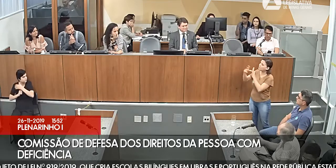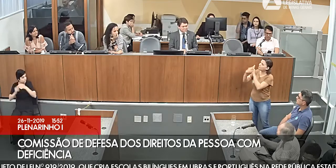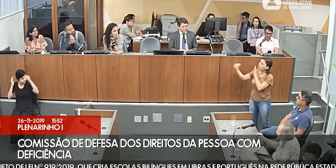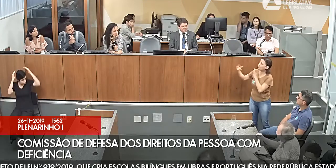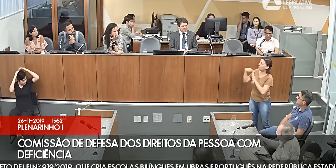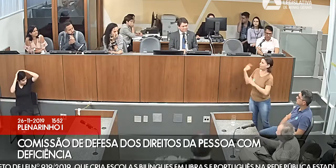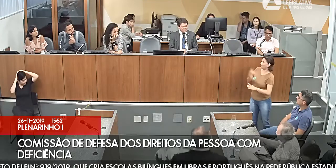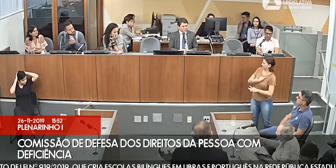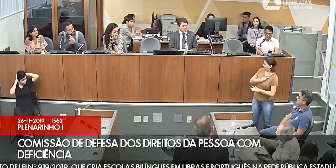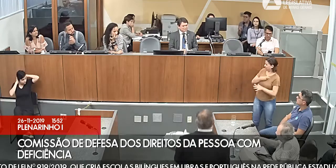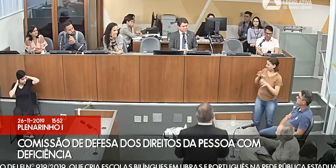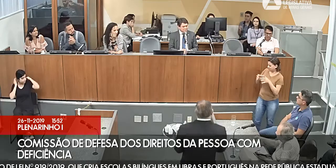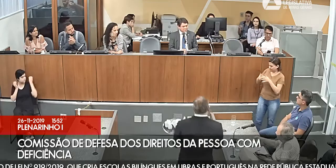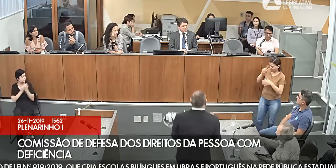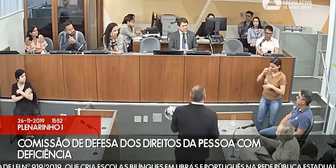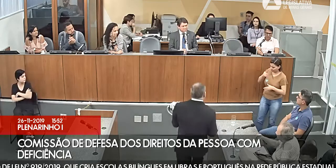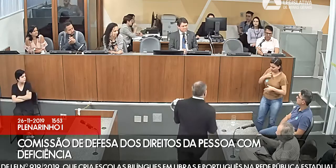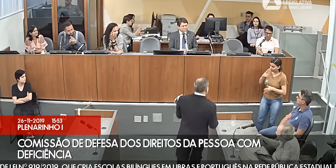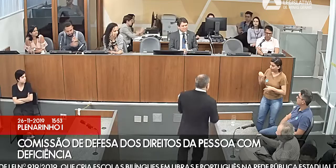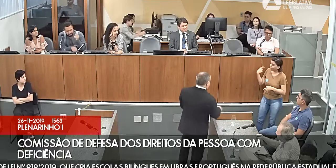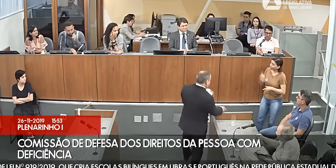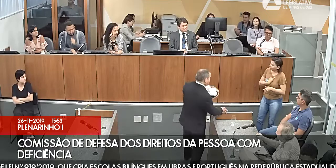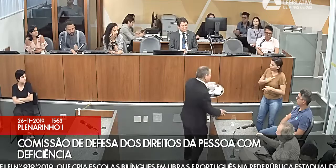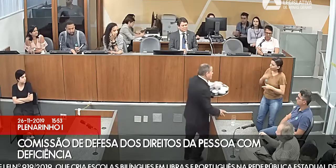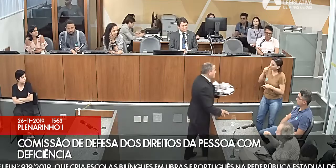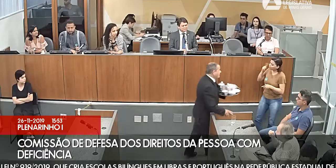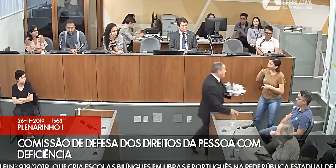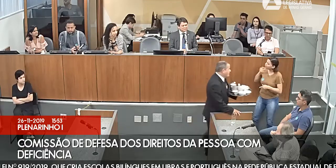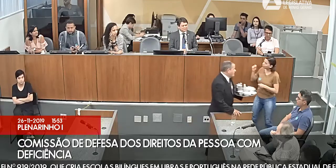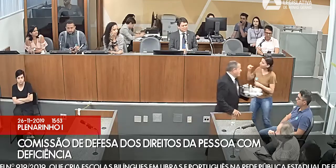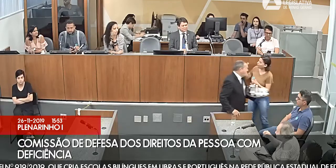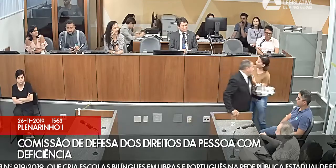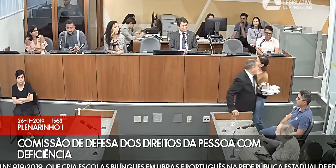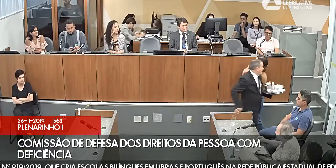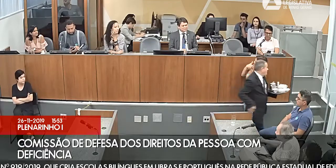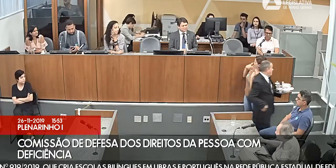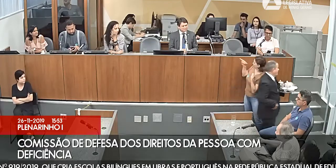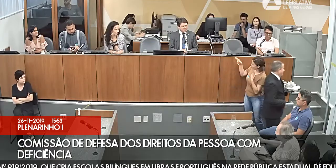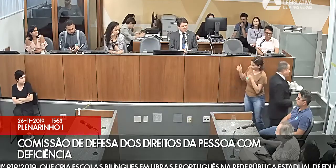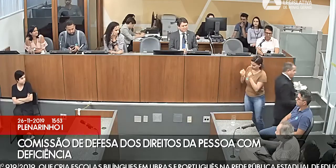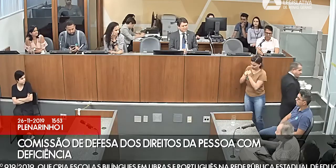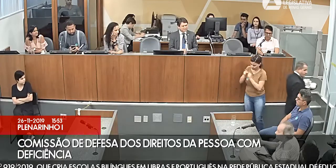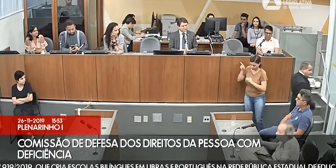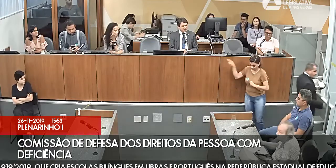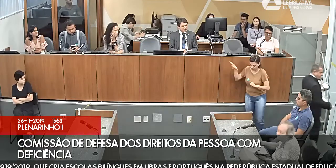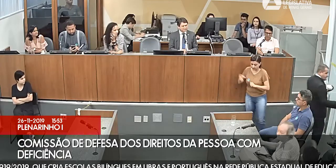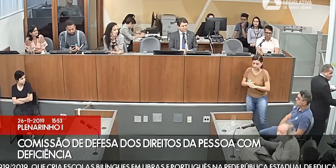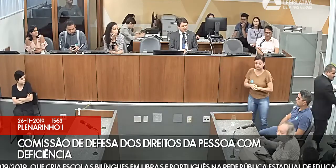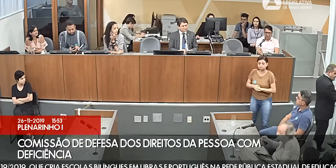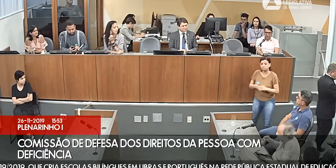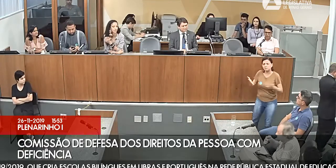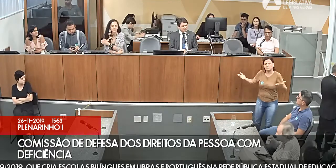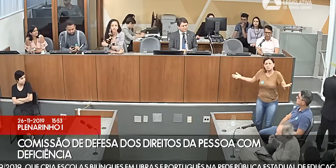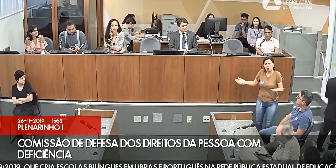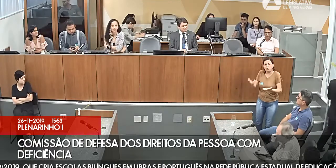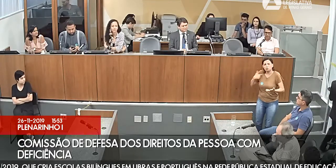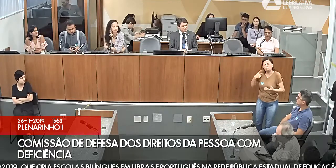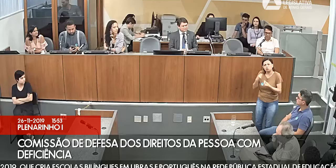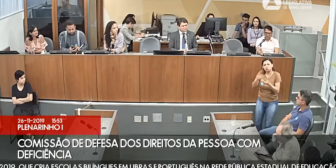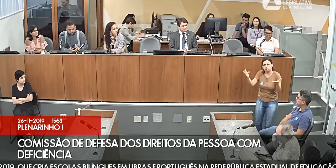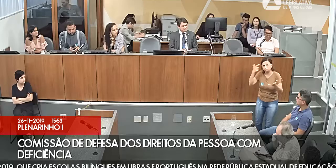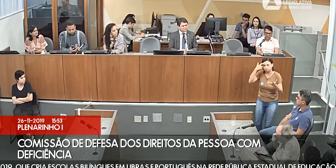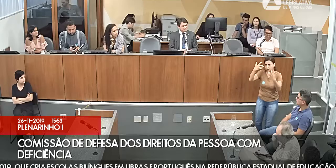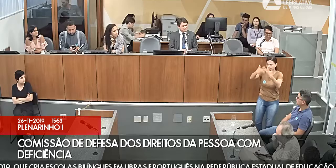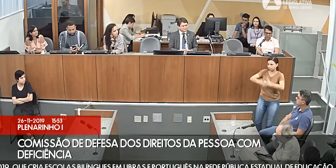conosco dentro do movimento. O senhor, politicamente, é um modelo para nós do movimento, temos orgulho de tê-lo no